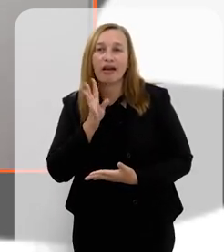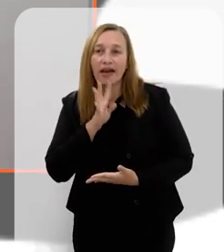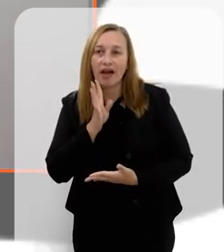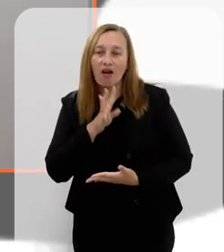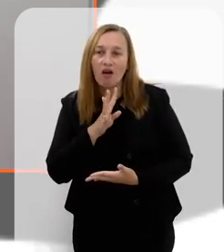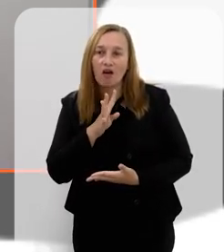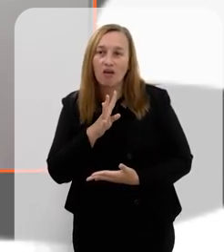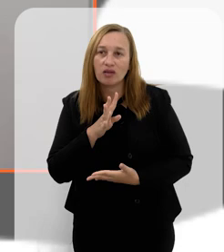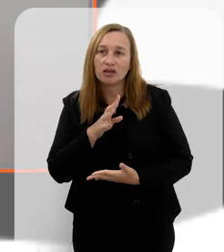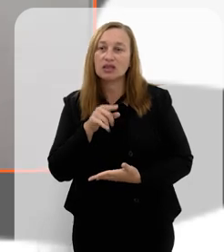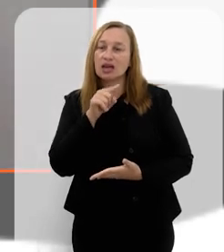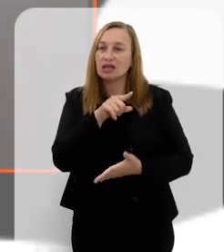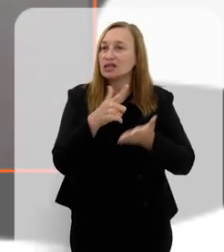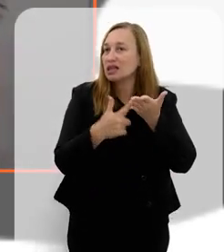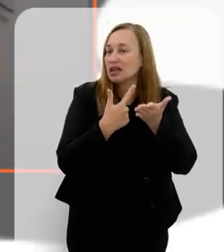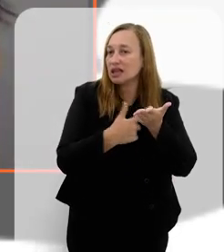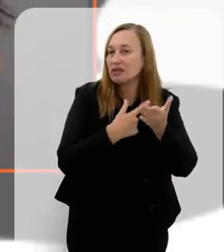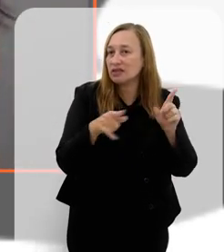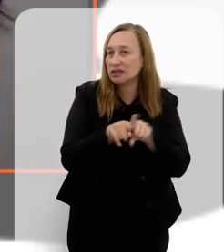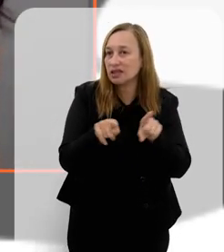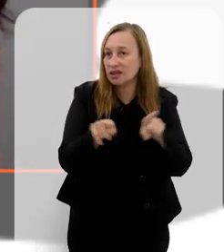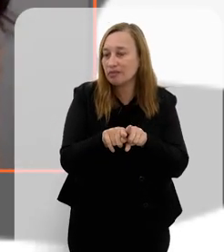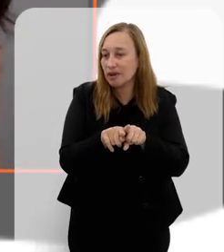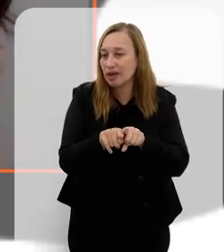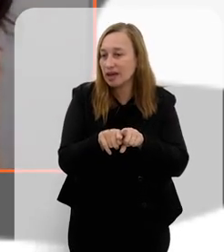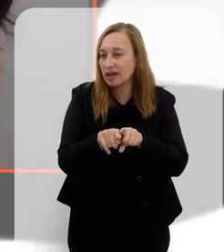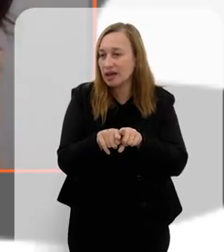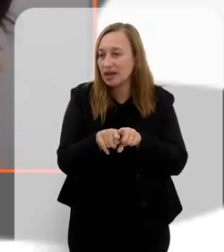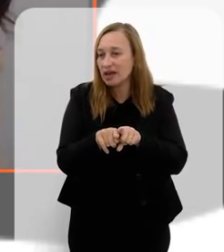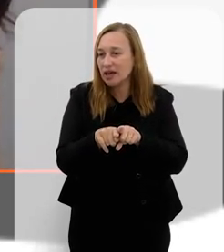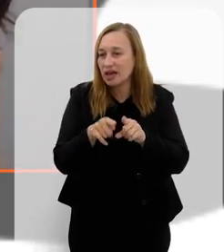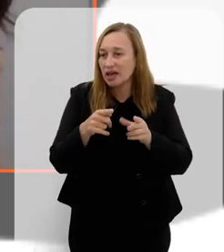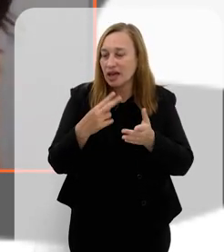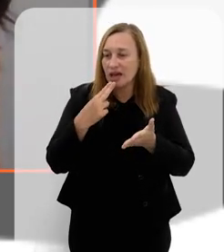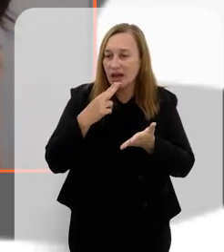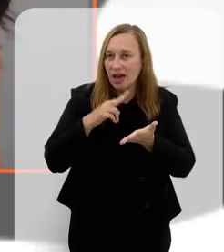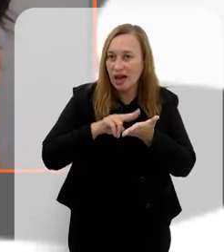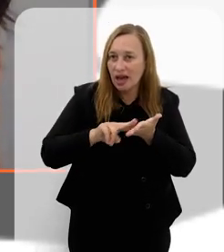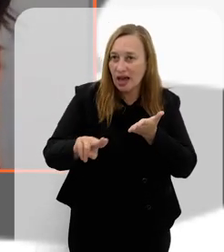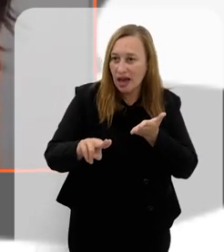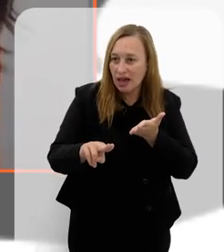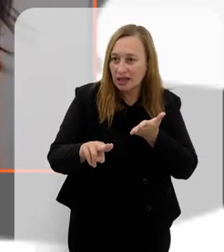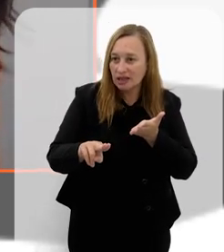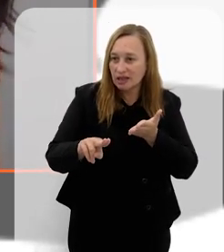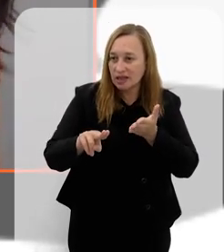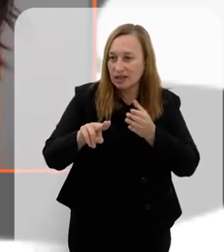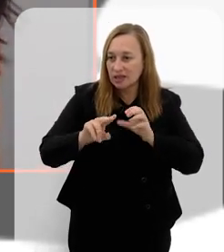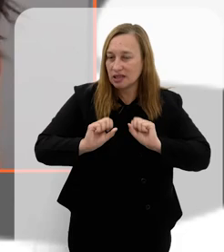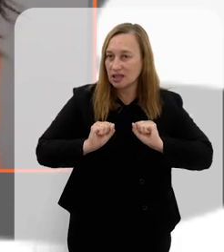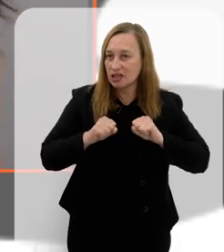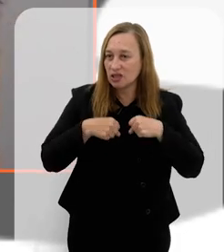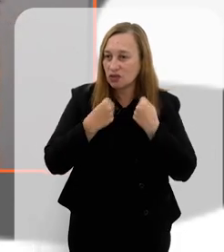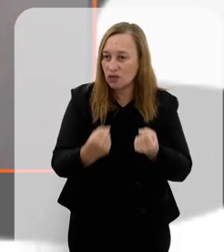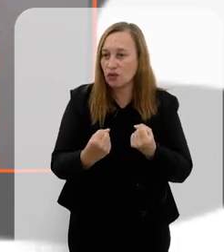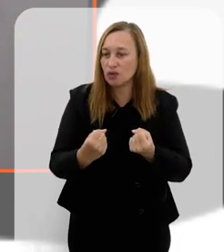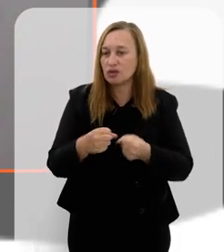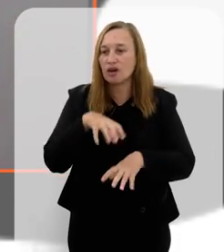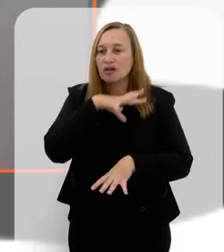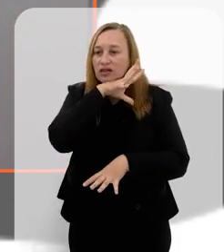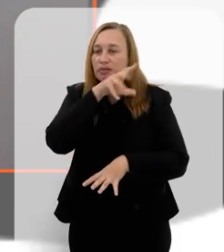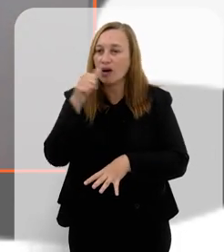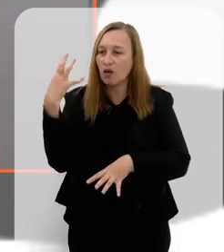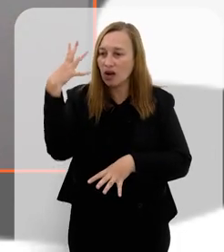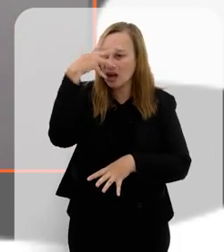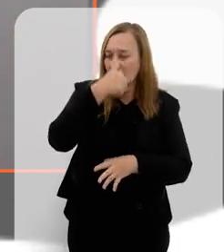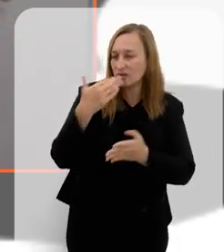que é muito bacana, ó, teve esse livro também, ó, Carta Aberta aos Animais. Esse livro é lindíssimo. Esse eu acho que não